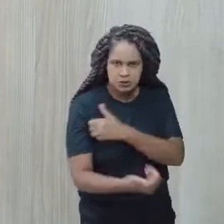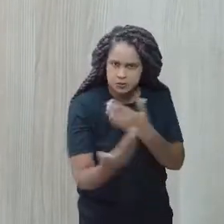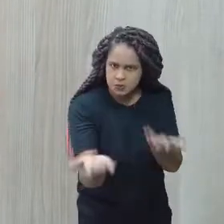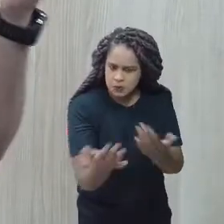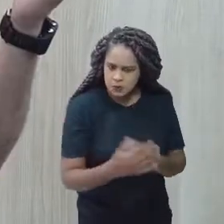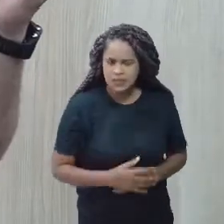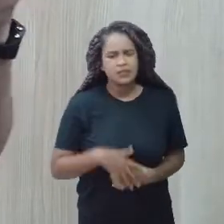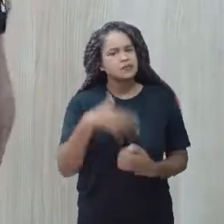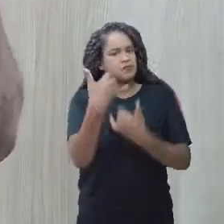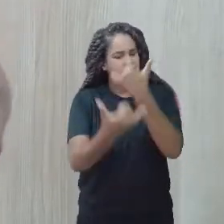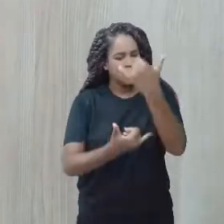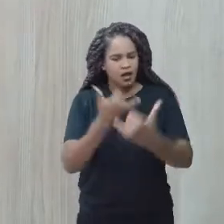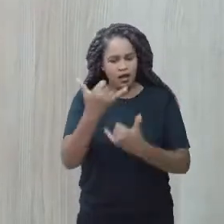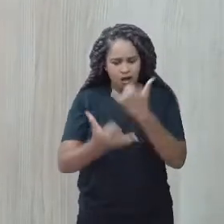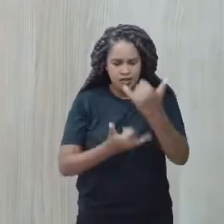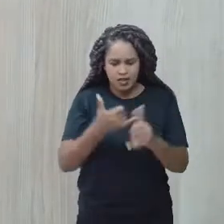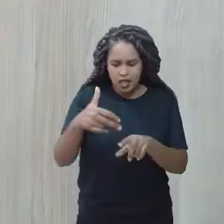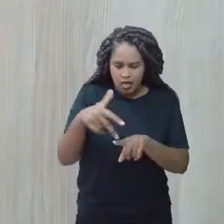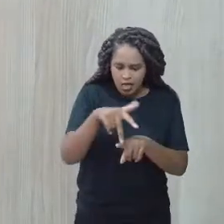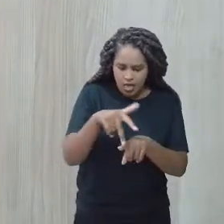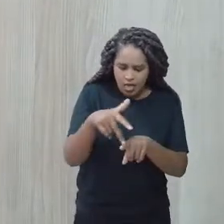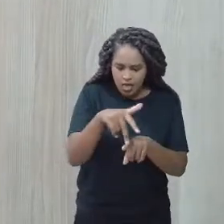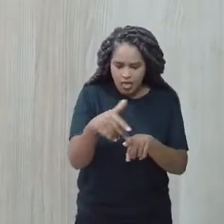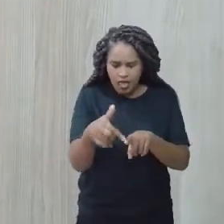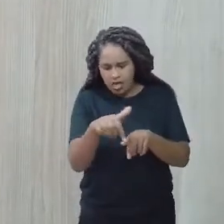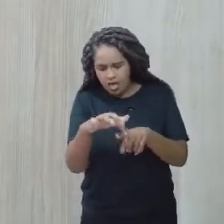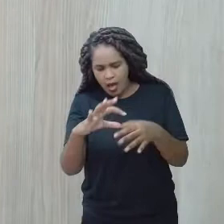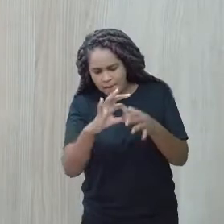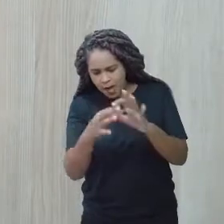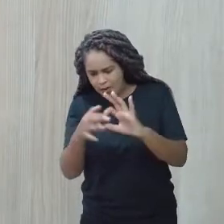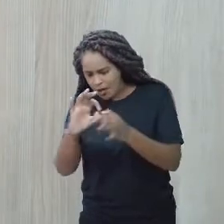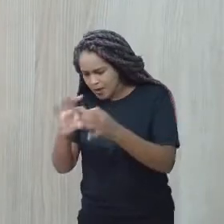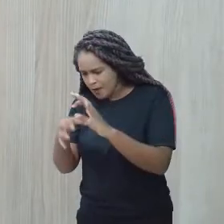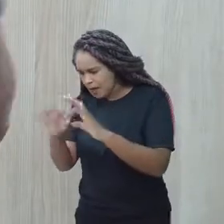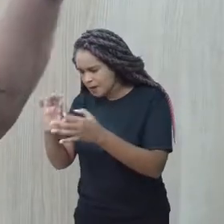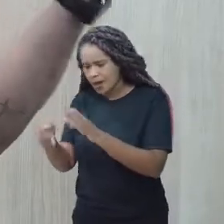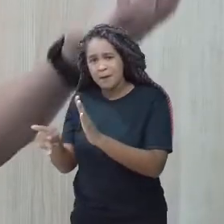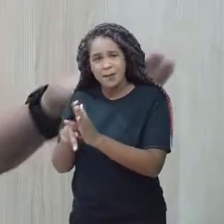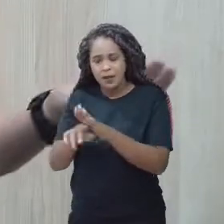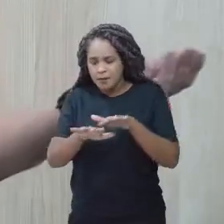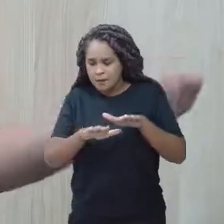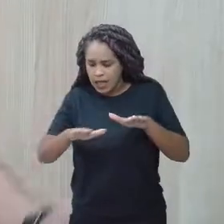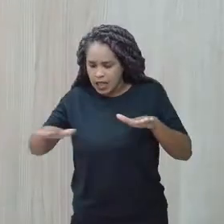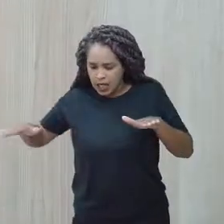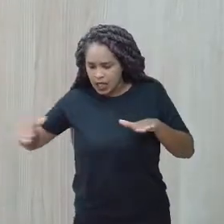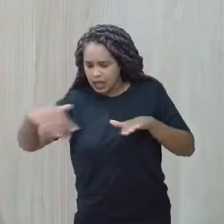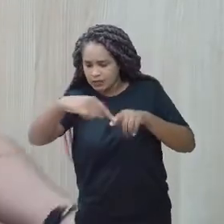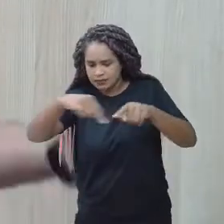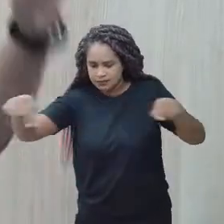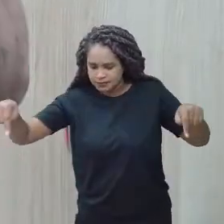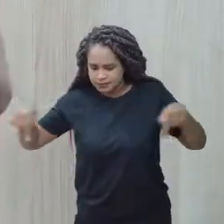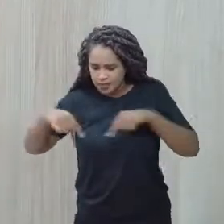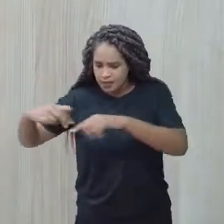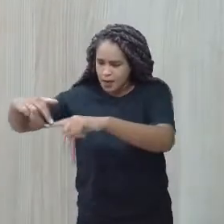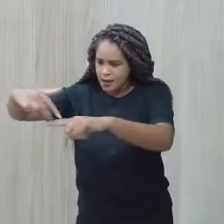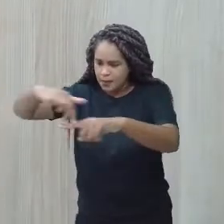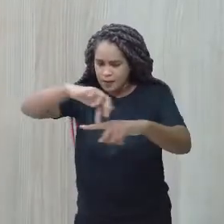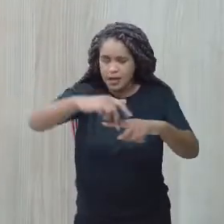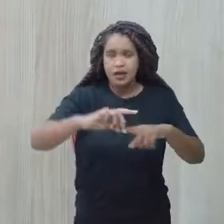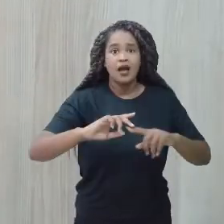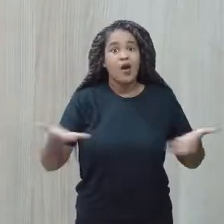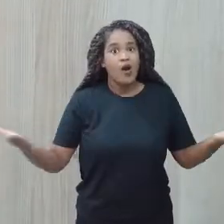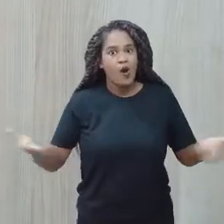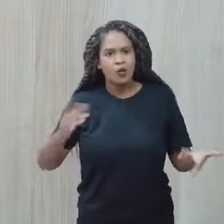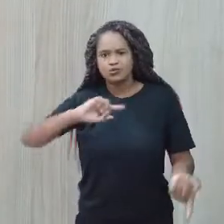uma brincadeira de se equilibrar em cima de correntes de estacionamento virou um esporte, né? Muito praticado que hoje a gente está